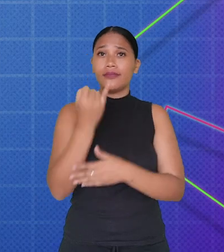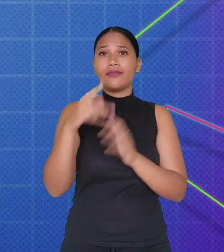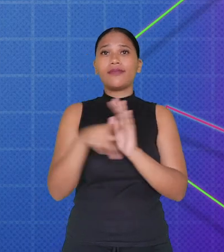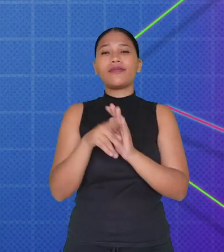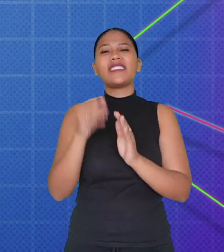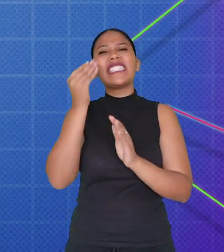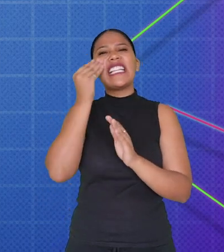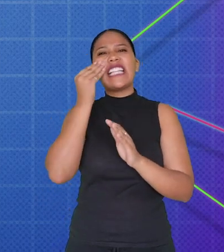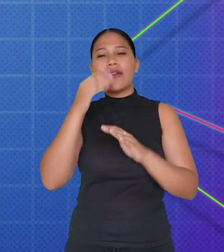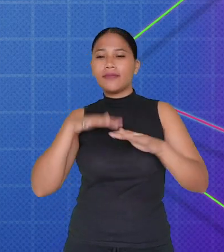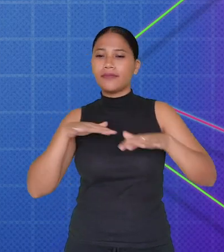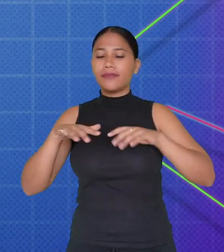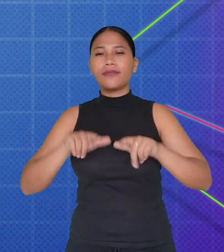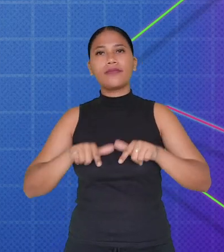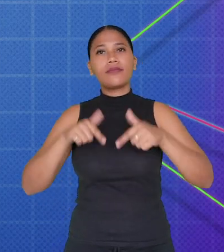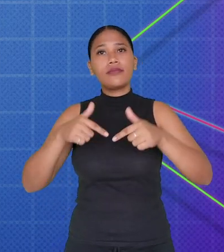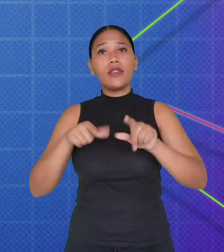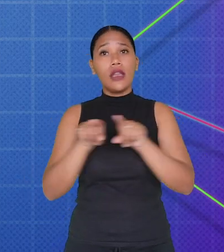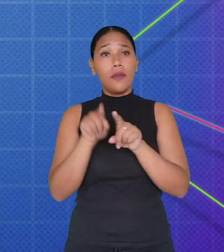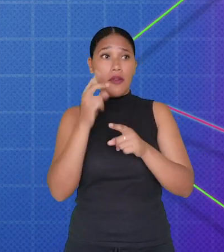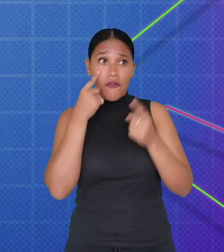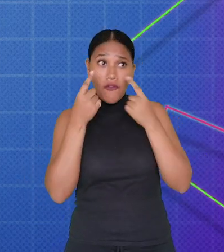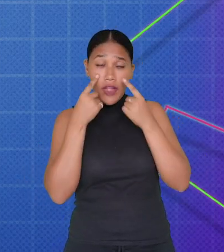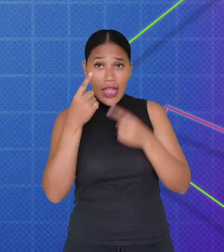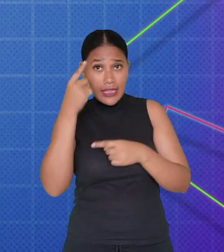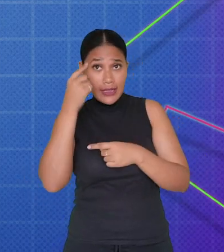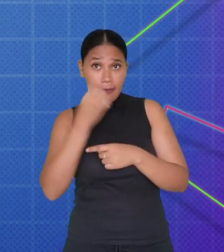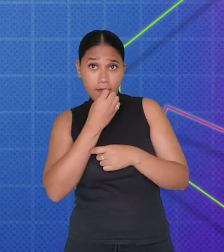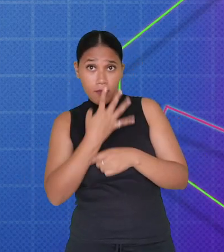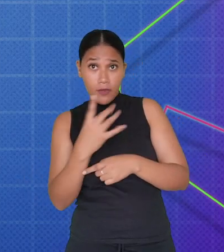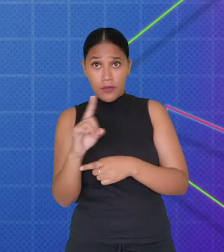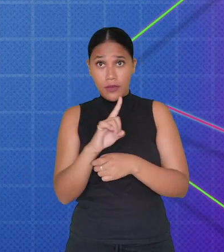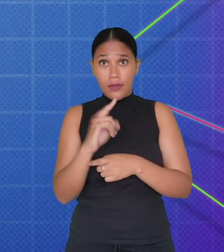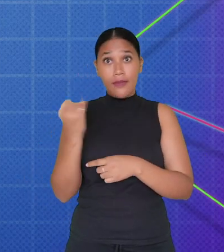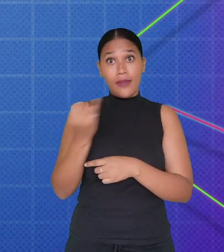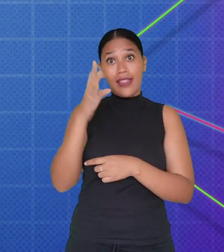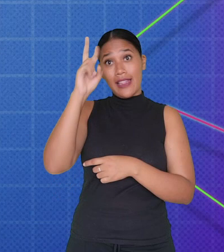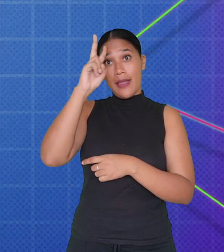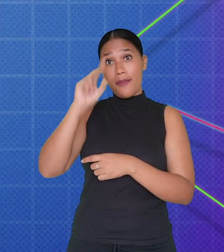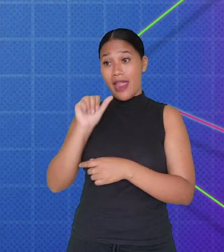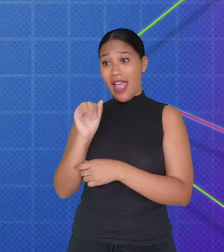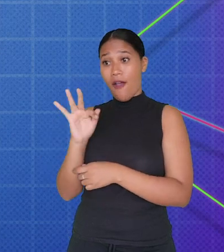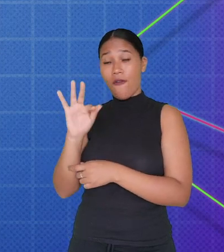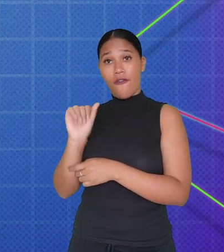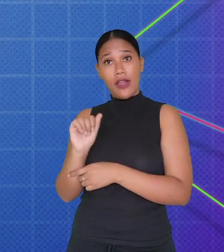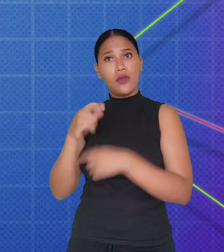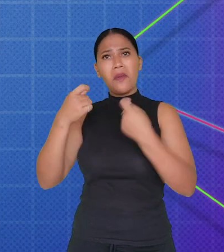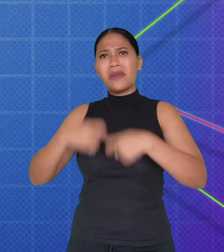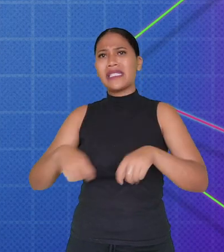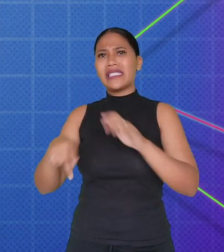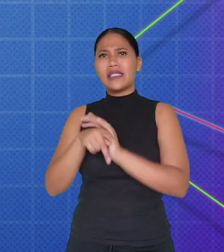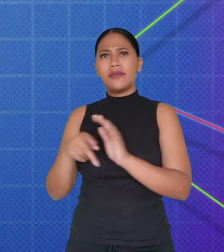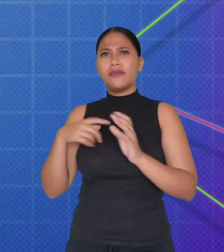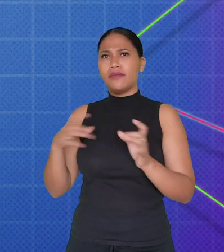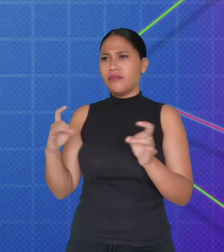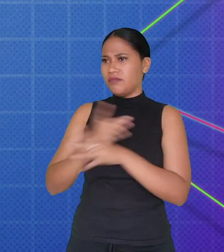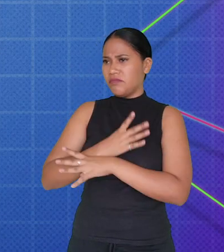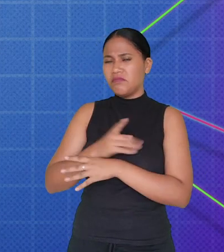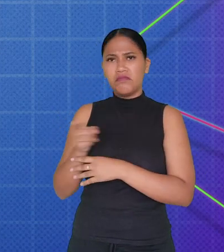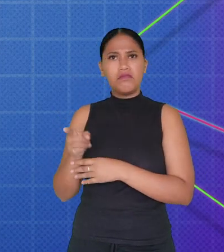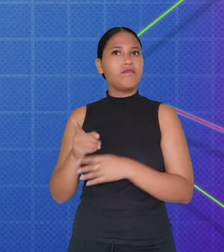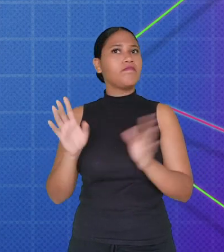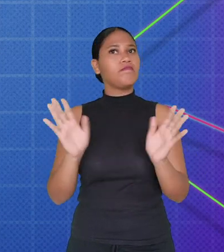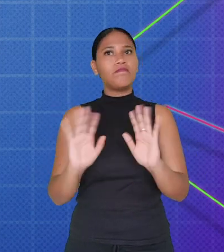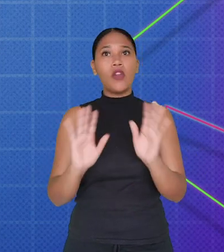fundamental para testar a mecânica do jogo e verificar se a ideia é viável é importante lembrar que na fase alfa o jogo não precisa estar polido